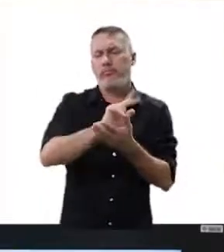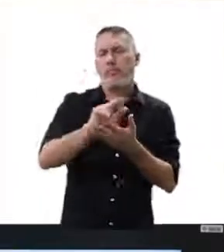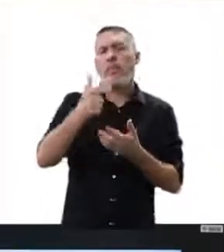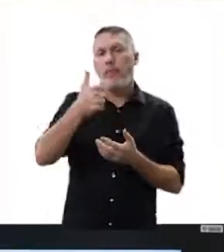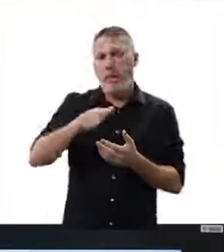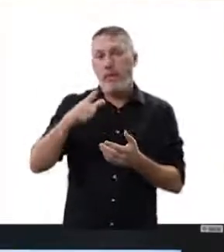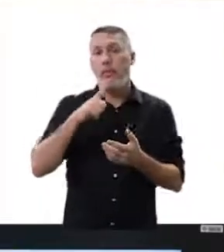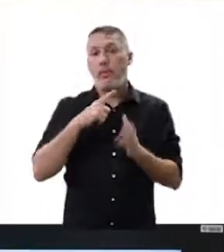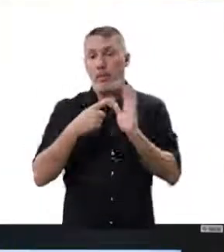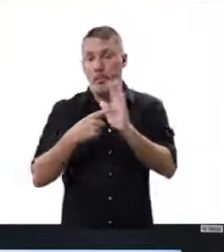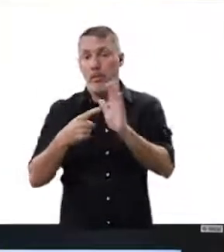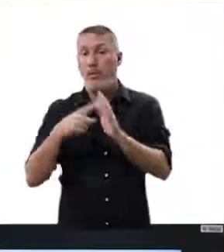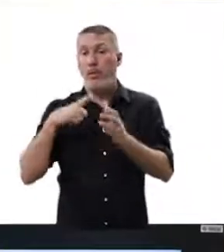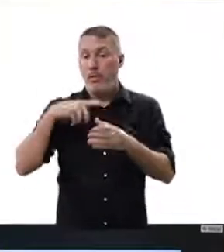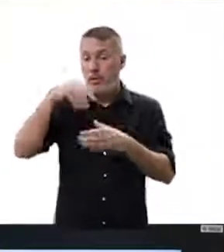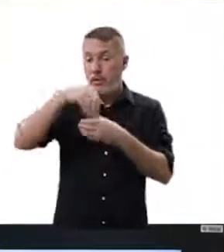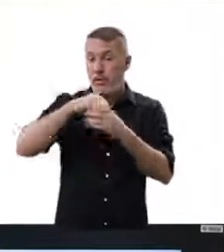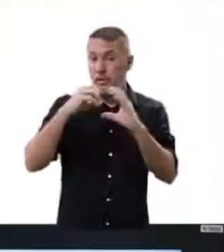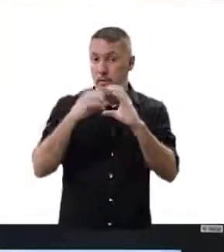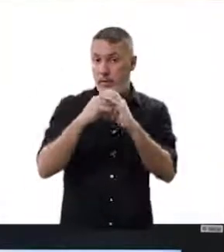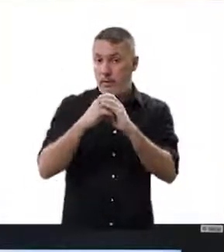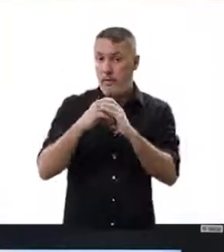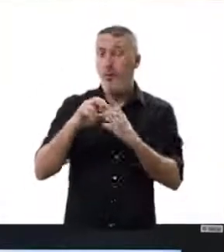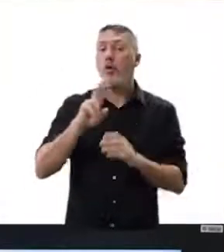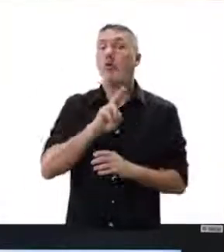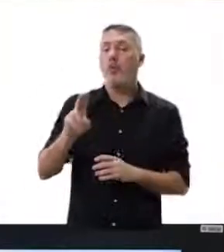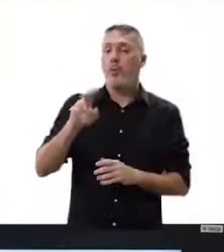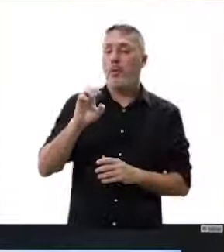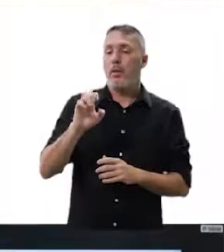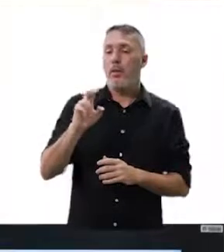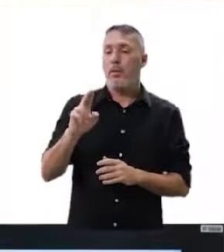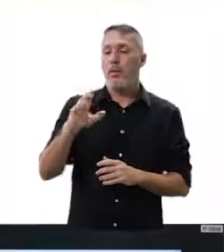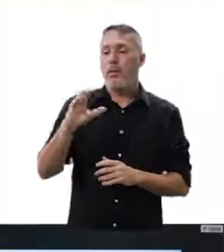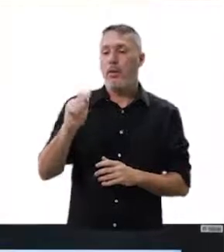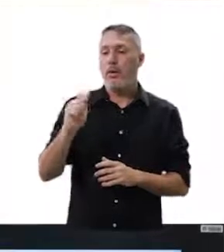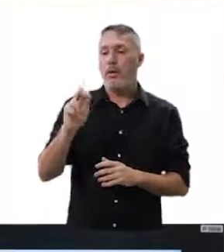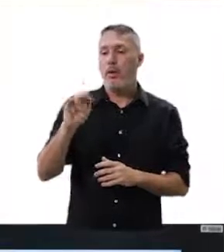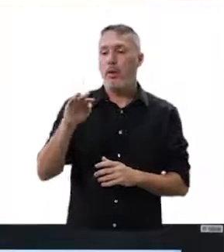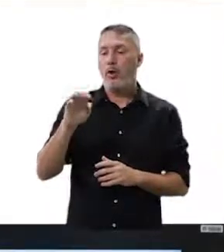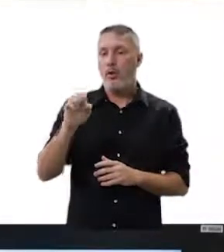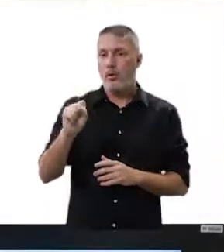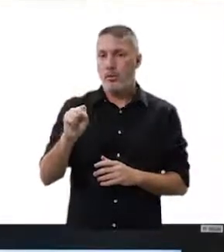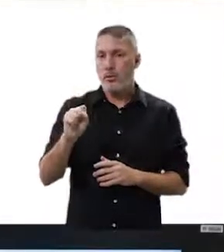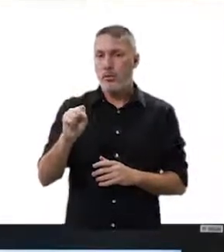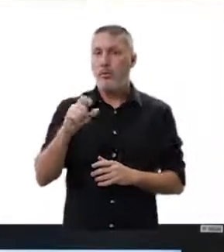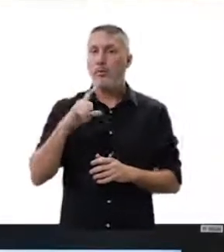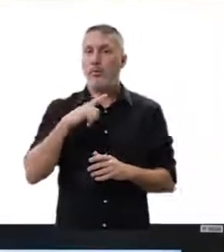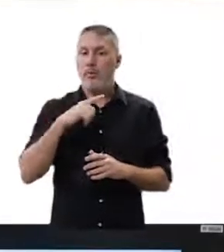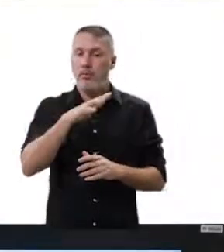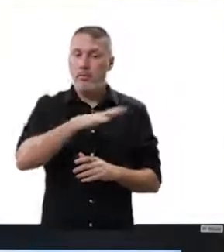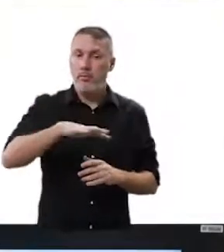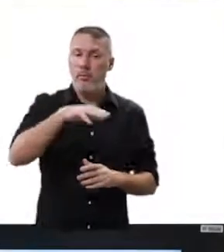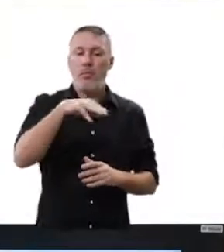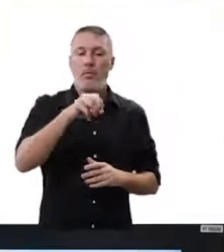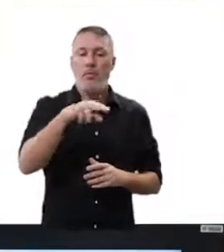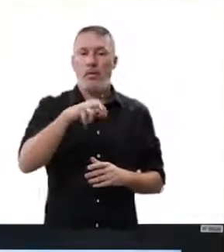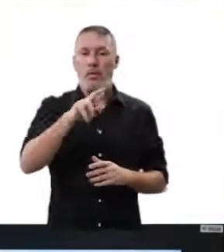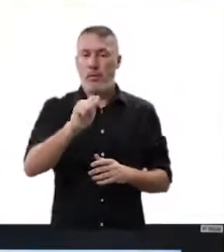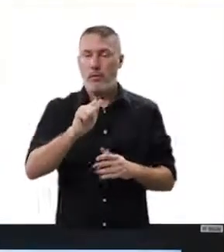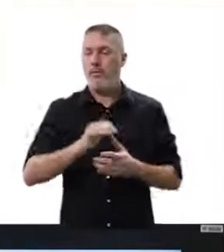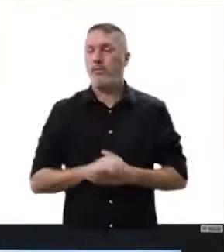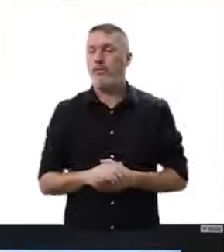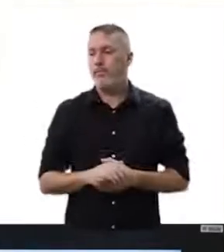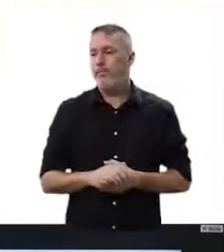todos eles vão apresentar a célula do tipo eucarionte. Os únicos procariontes vão ser dentro do reino